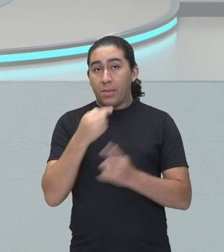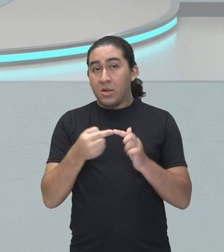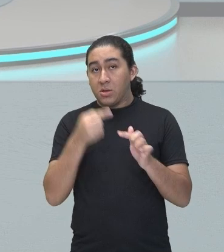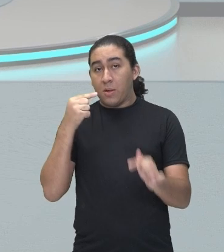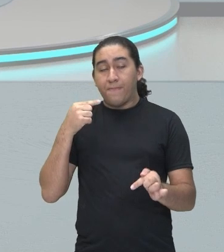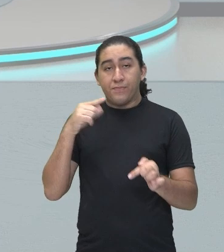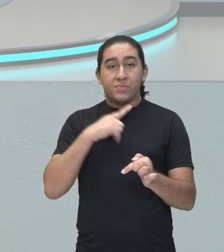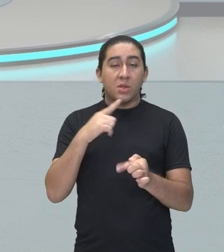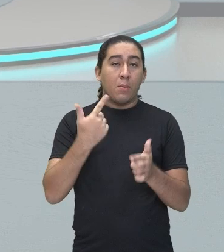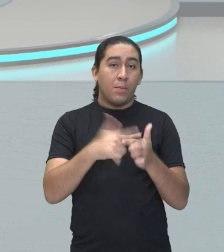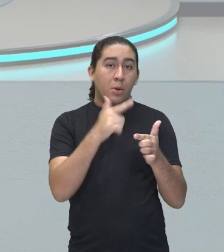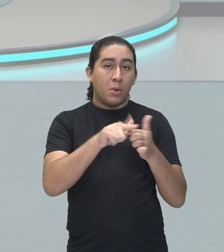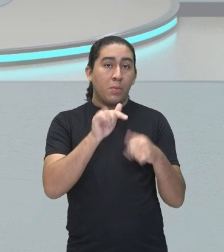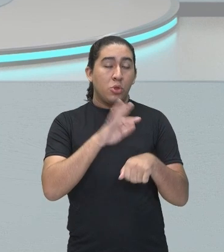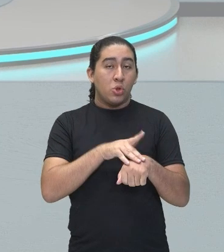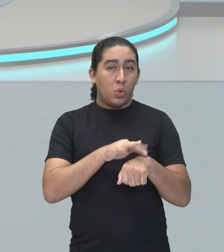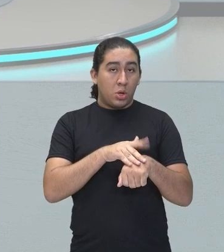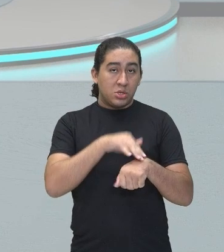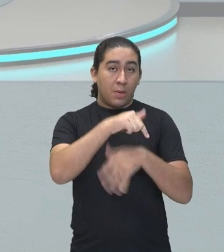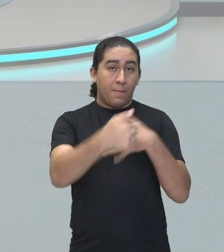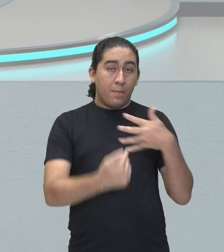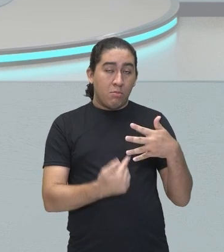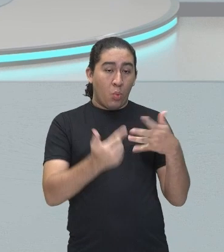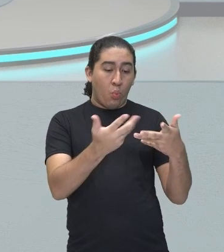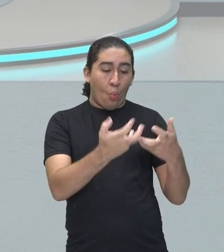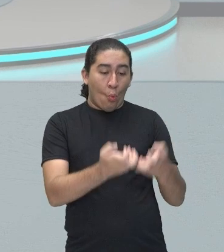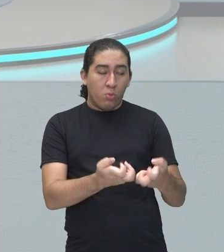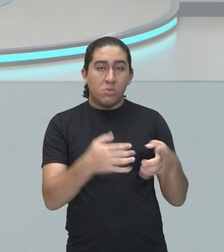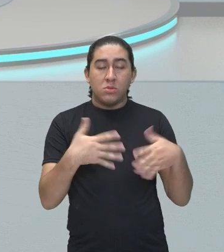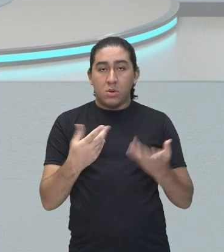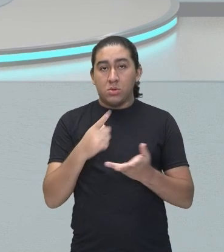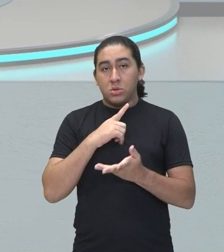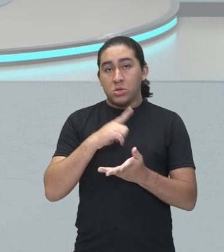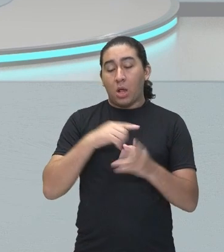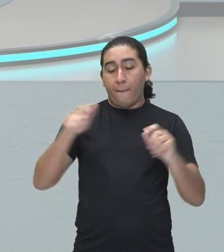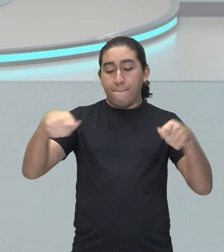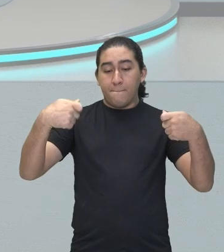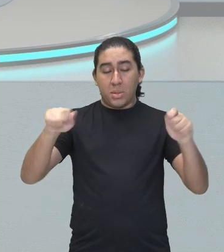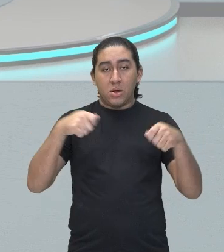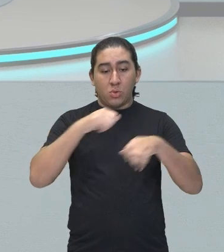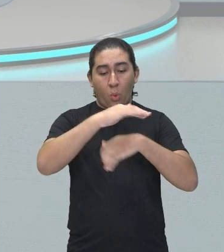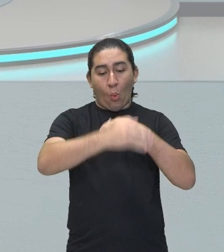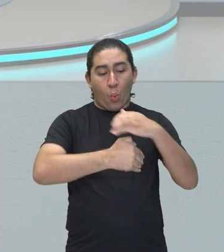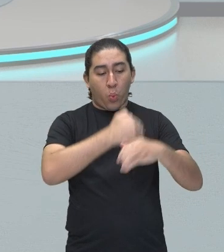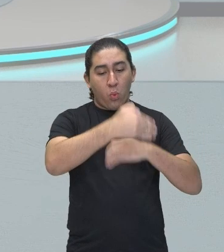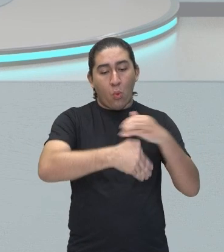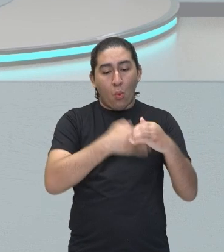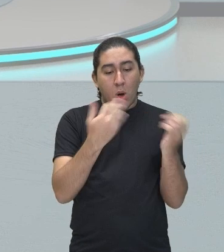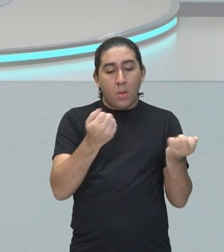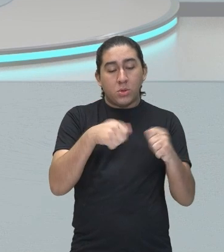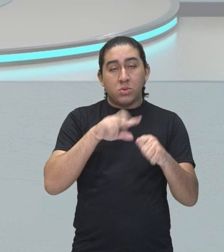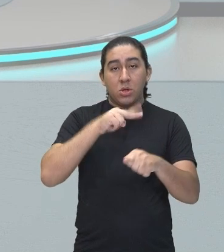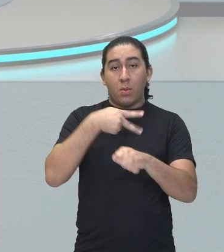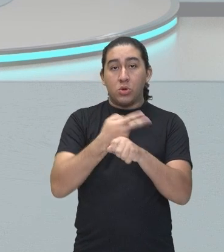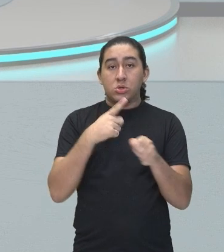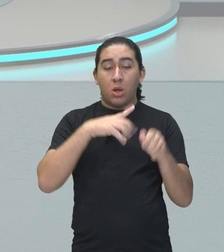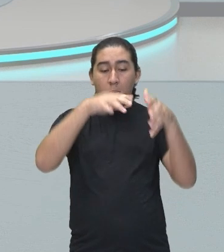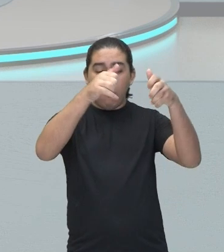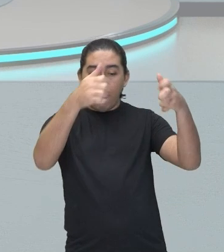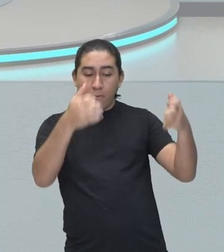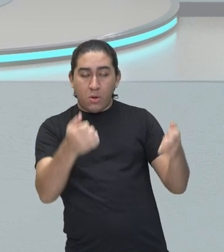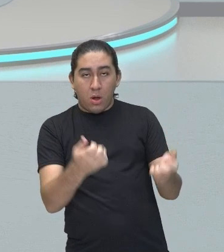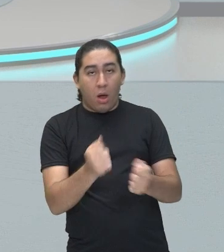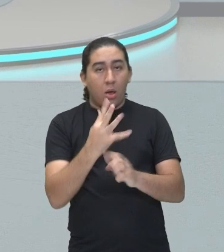uma doença degenerativa nas mãos, então ele amarrava pano nas mãos para poder esculpir a sua obra de